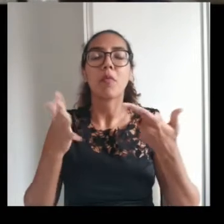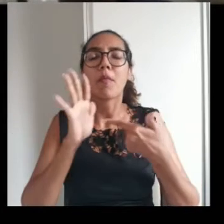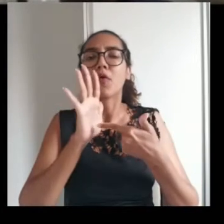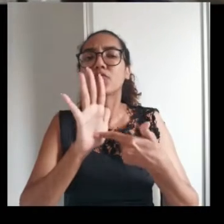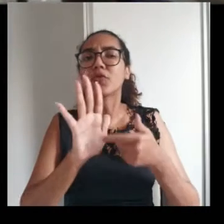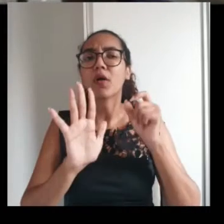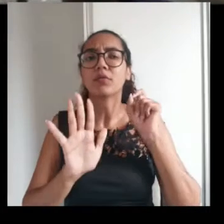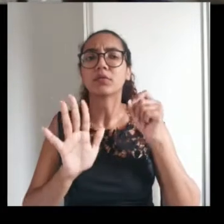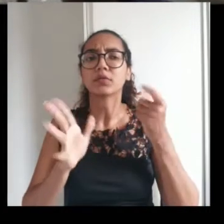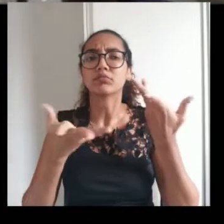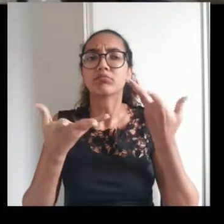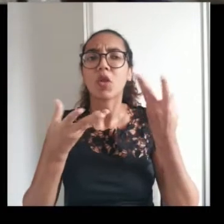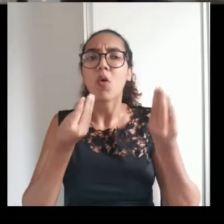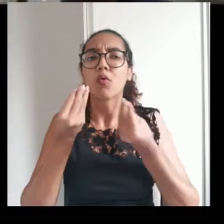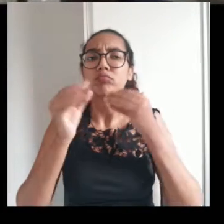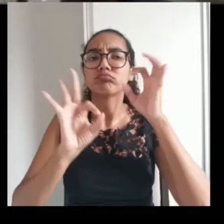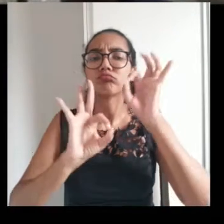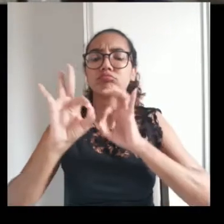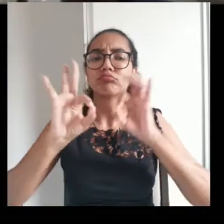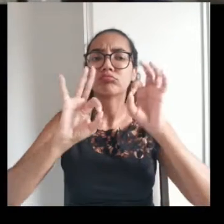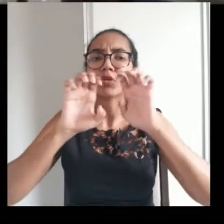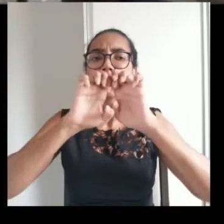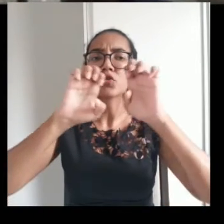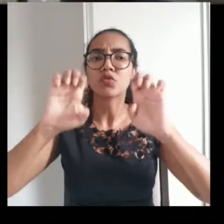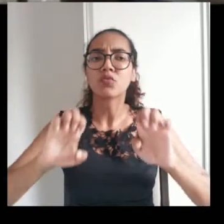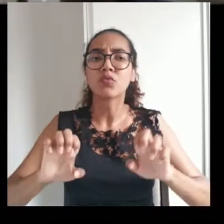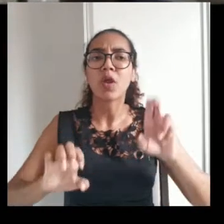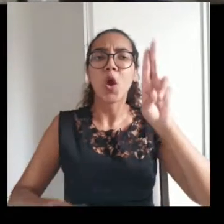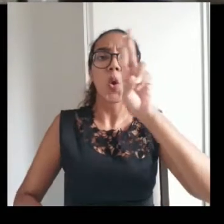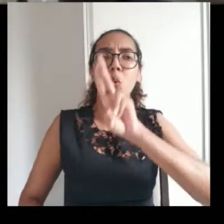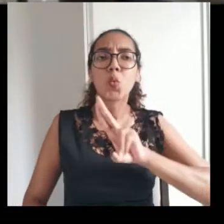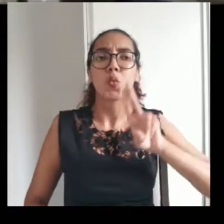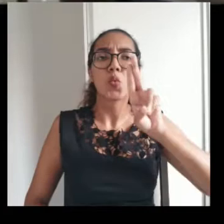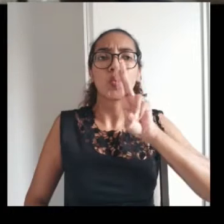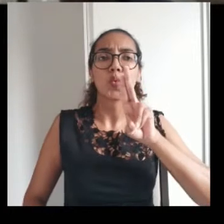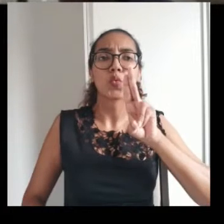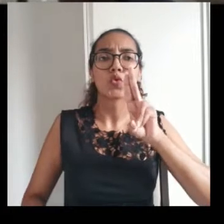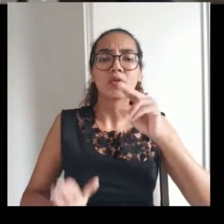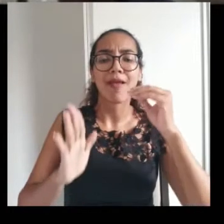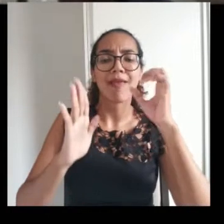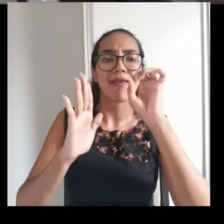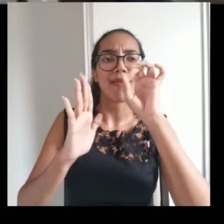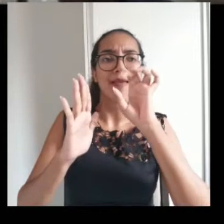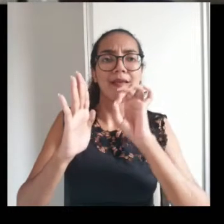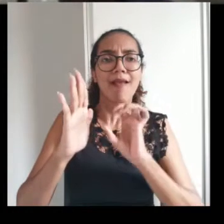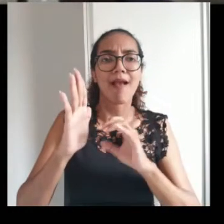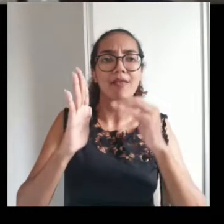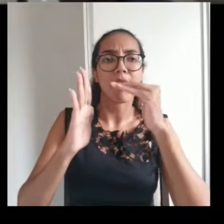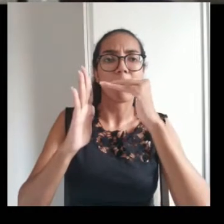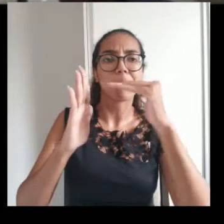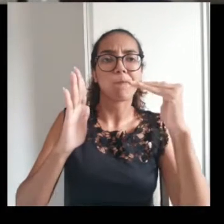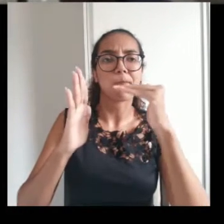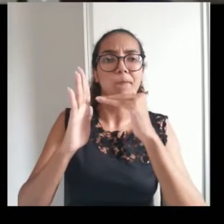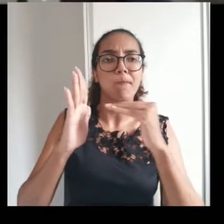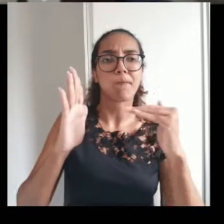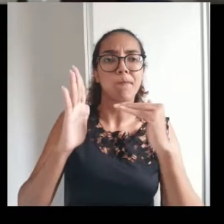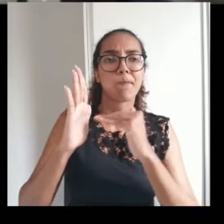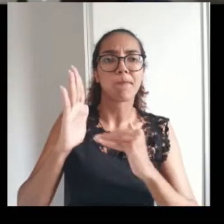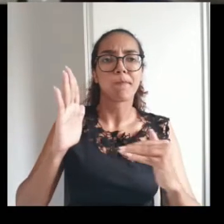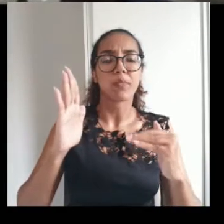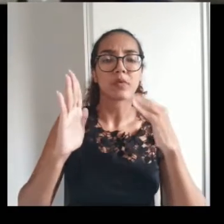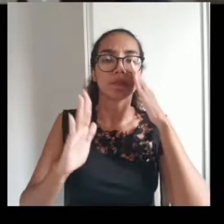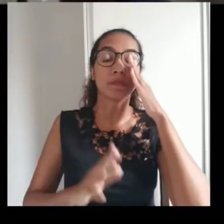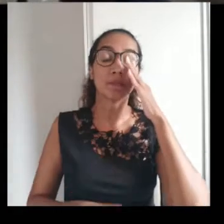estruturar as aplicações do nosso projeto nas diferentes camadas. E aí, ó, olha o que é que a gente tem do ponto de